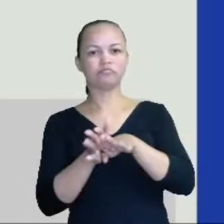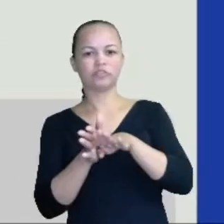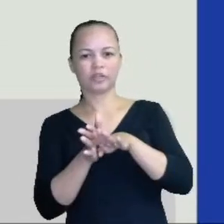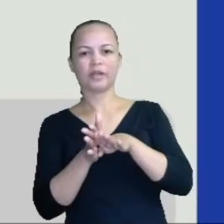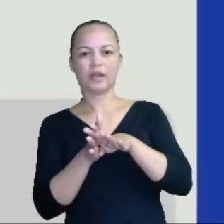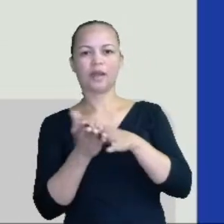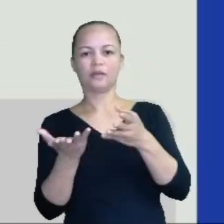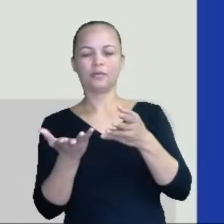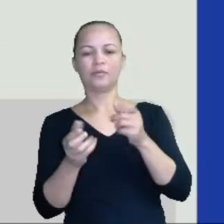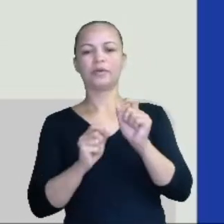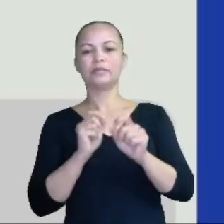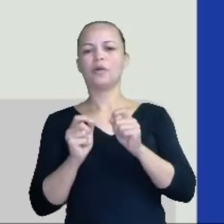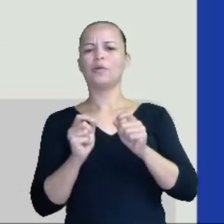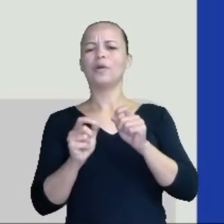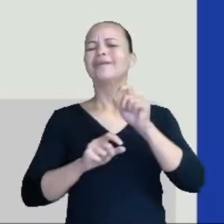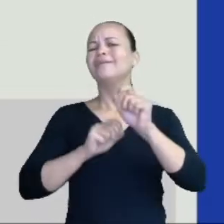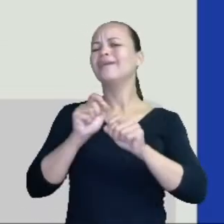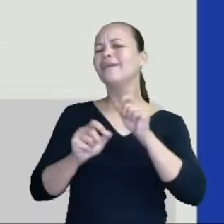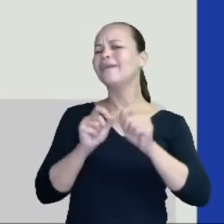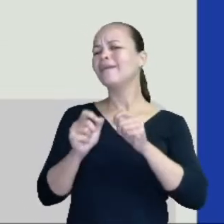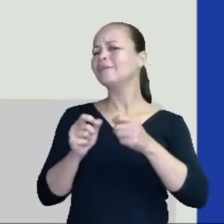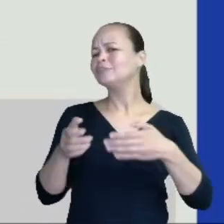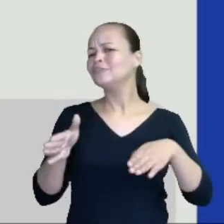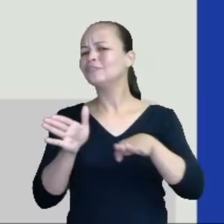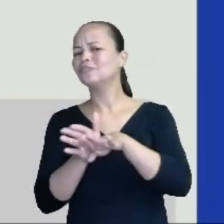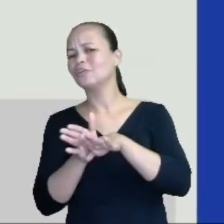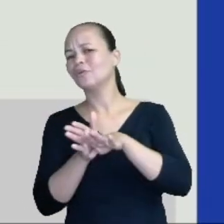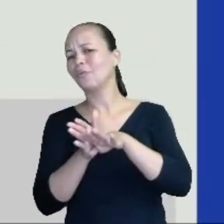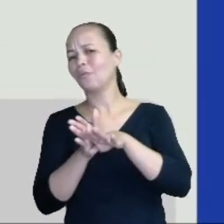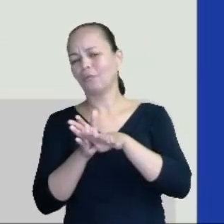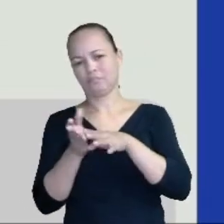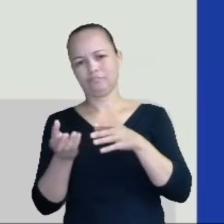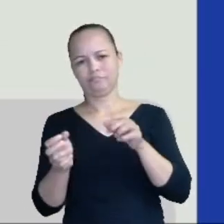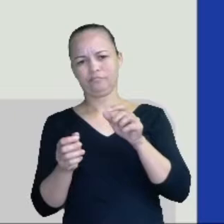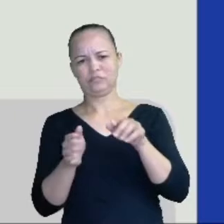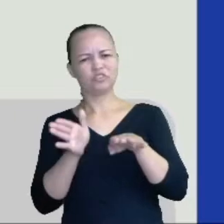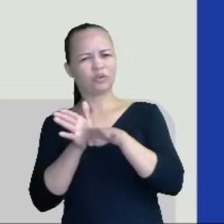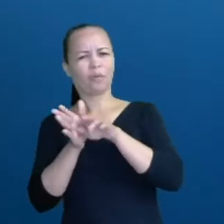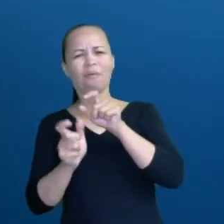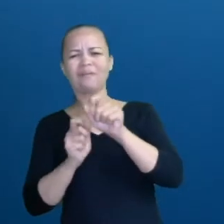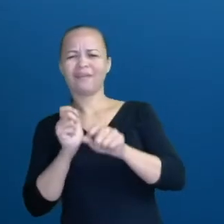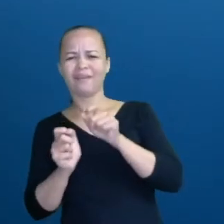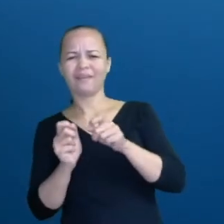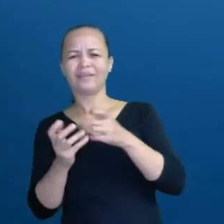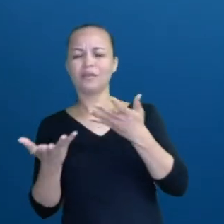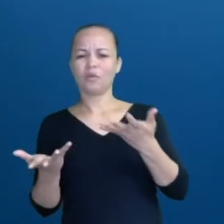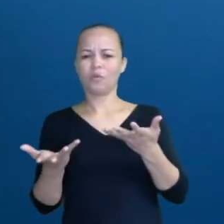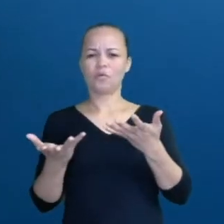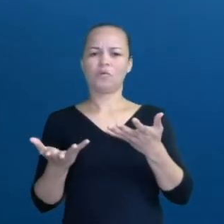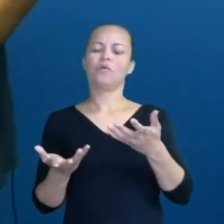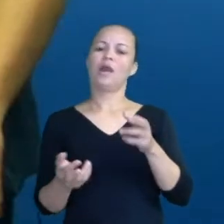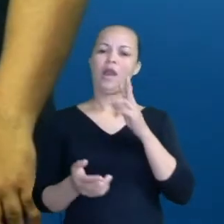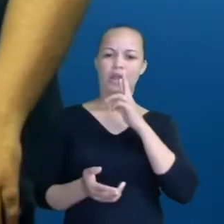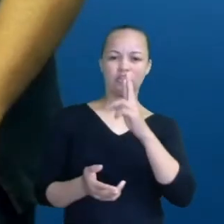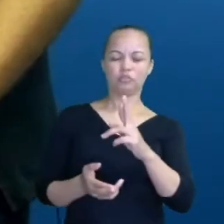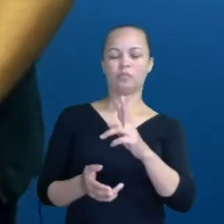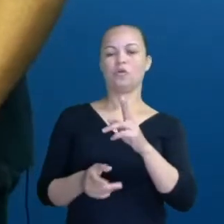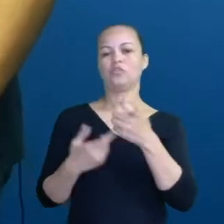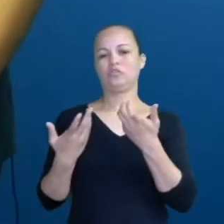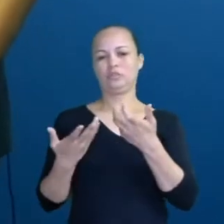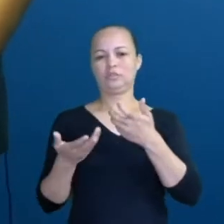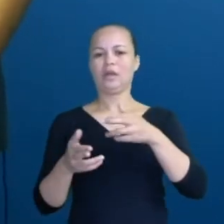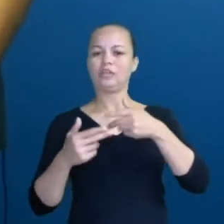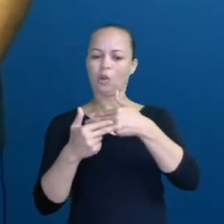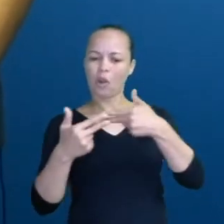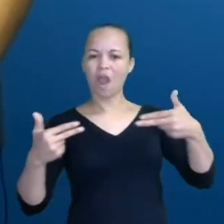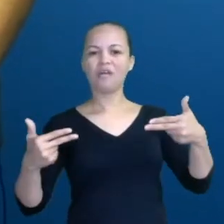quem, ou seja, quem chegou? Aí logo vem a resposta, muitas novidades. Percebam que nessas